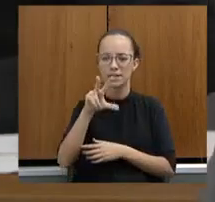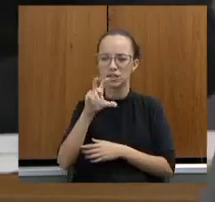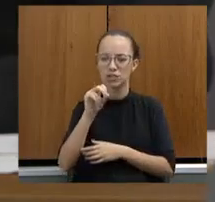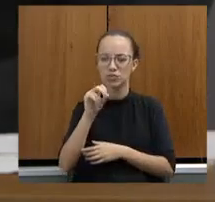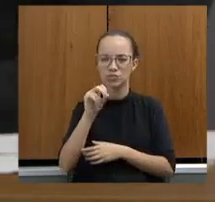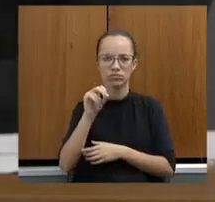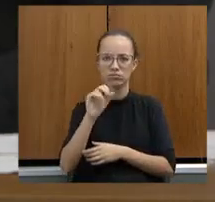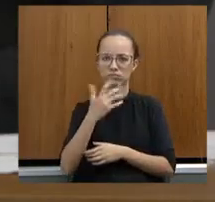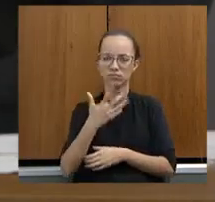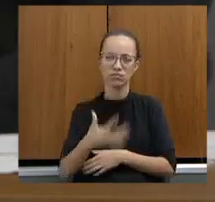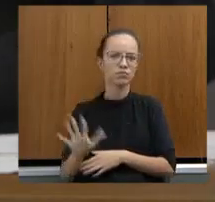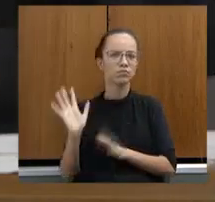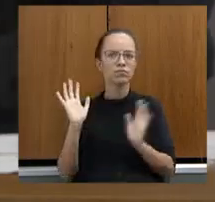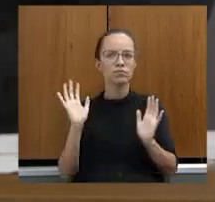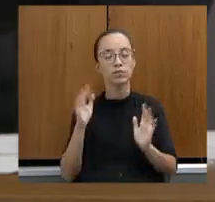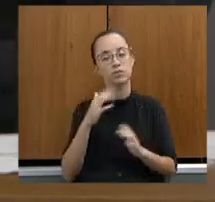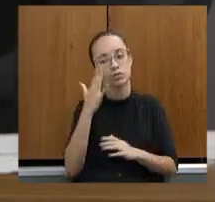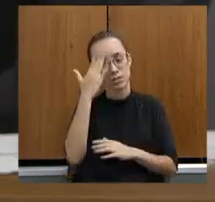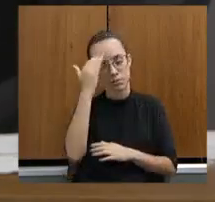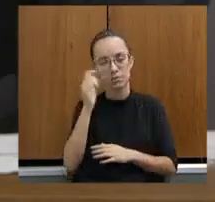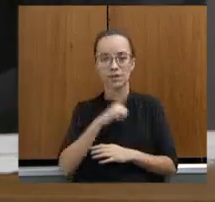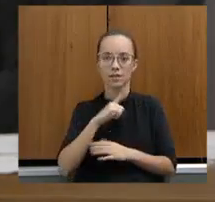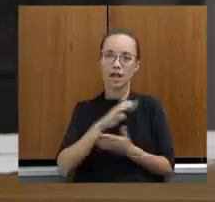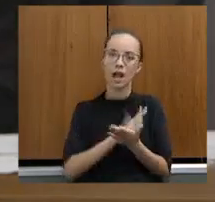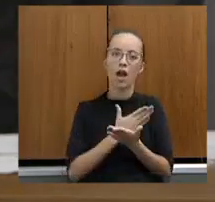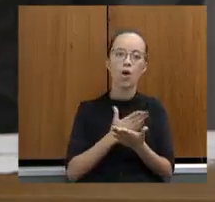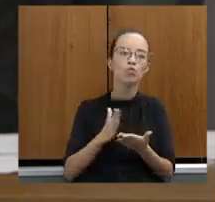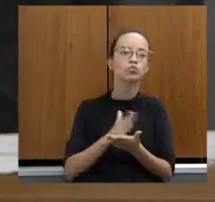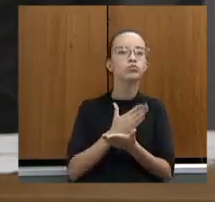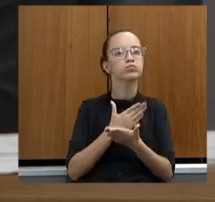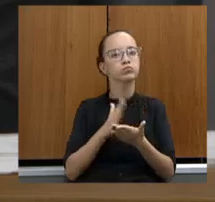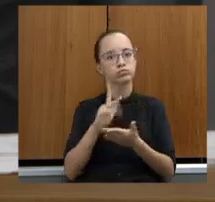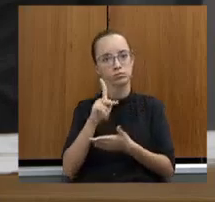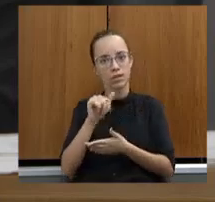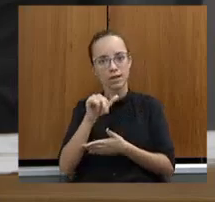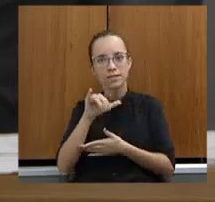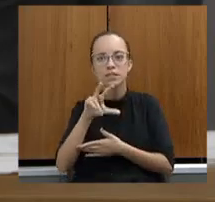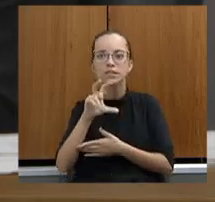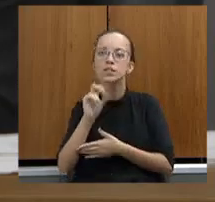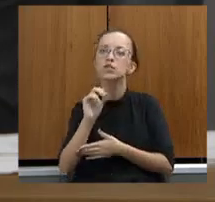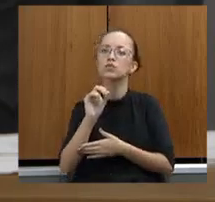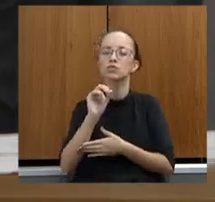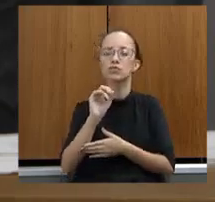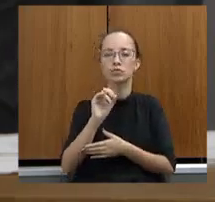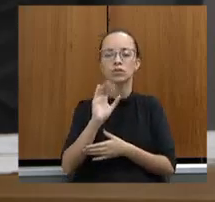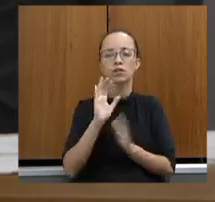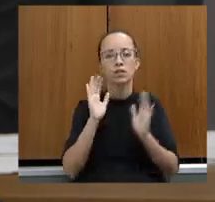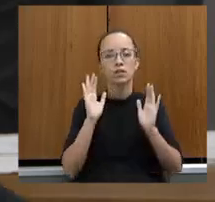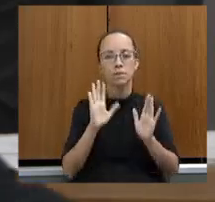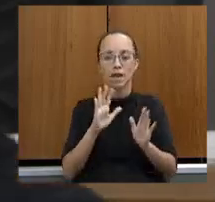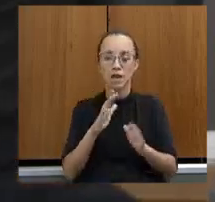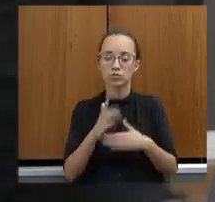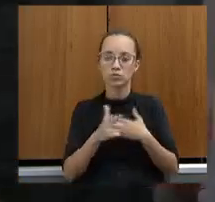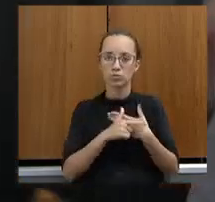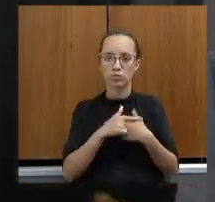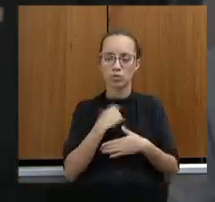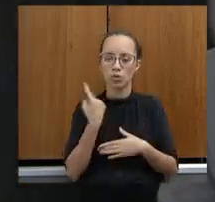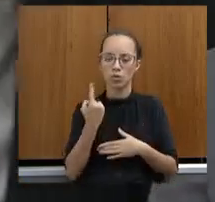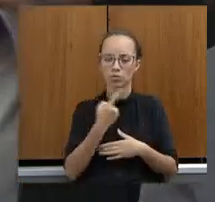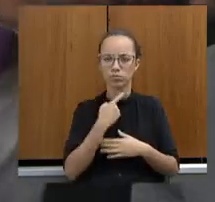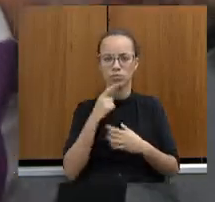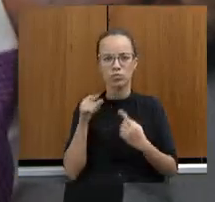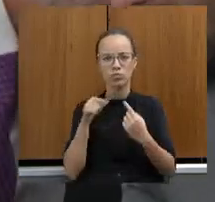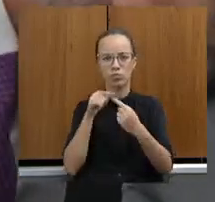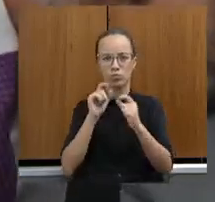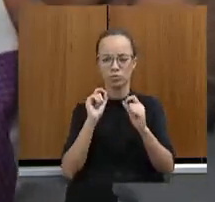a gente sabe ainda da existência de alguns passivos de verbos retidas que a gente tá buscando as fontes precocestionar mas a nossa parte o nosso intuito